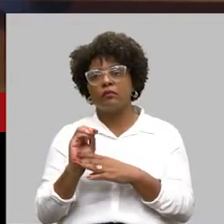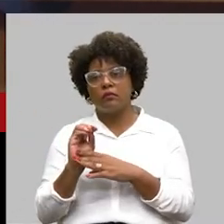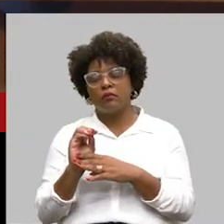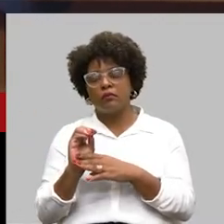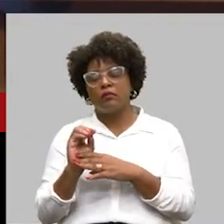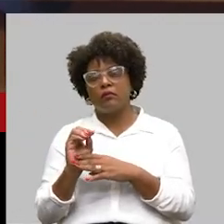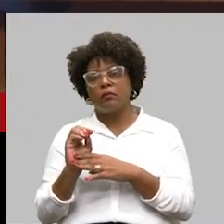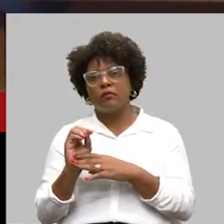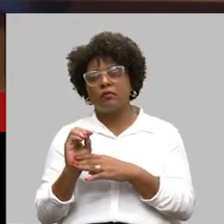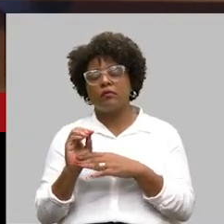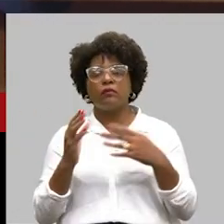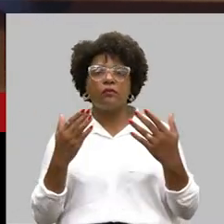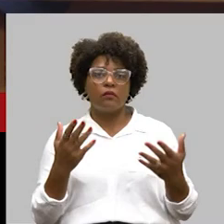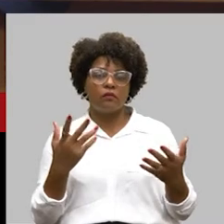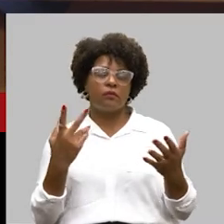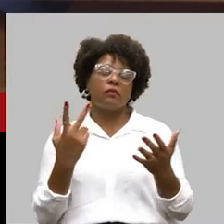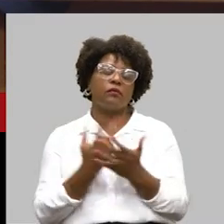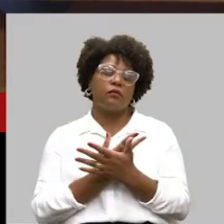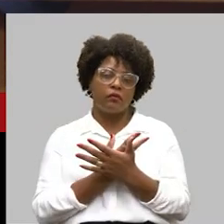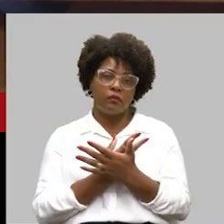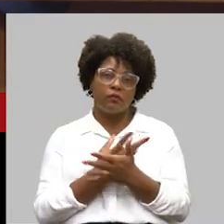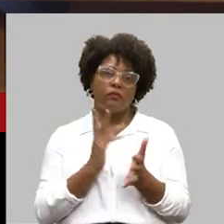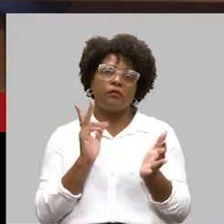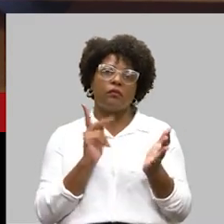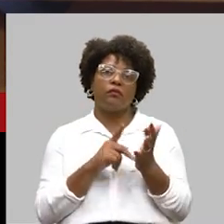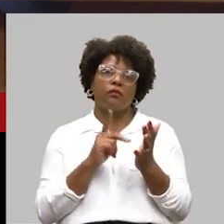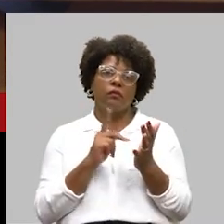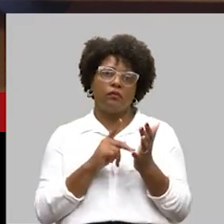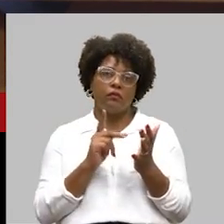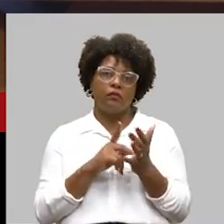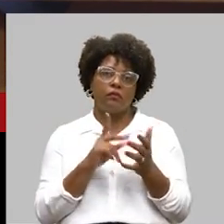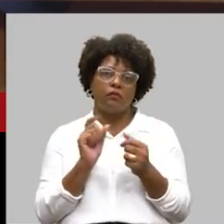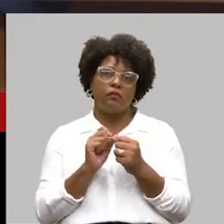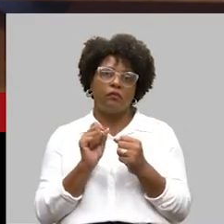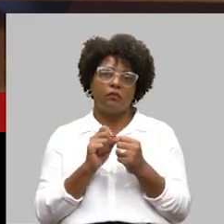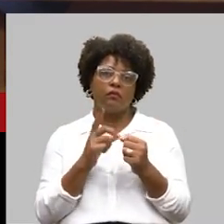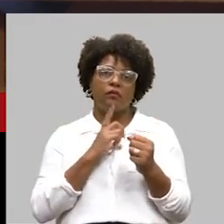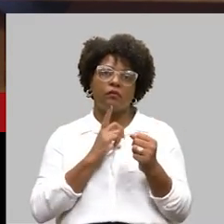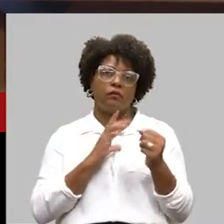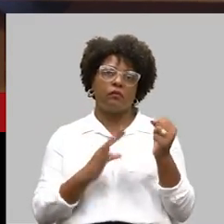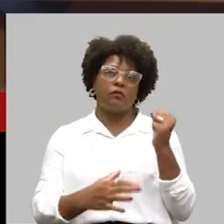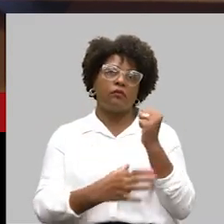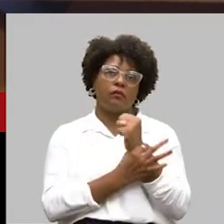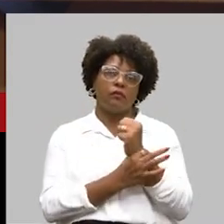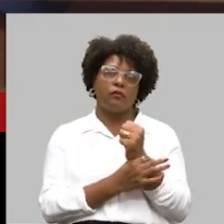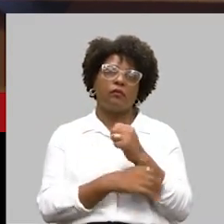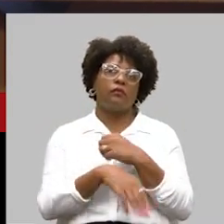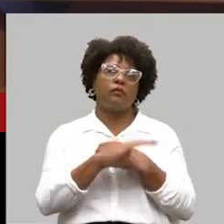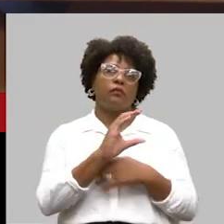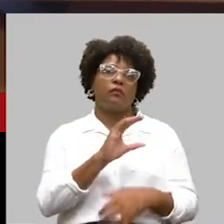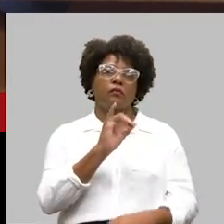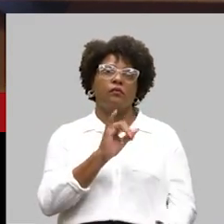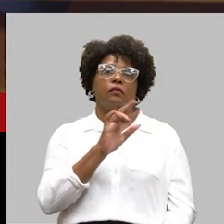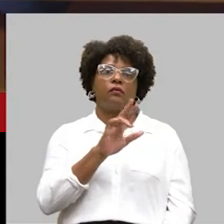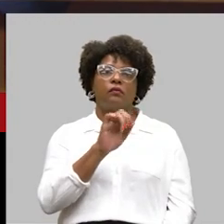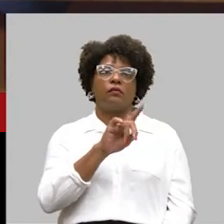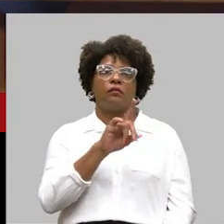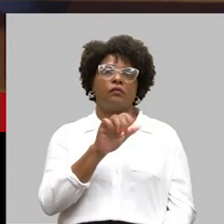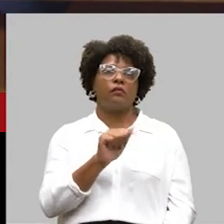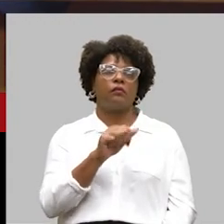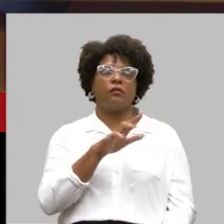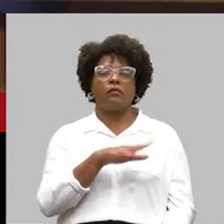foi um enfrentamento que nós tivemos que fazer para garantir a ciranda infantil no nosso